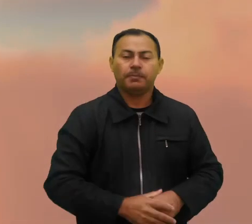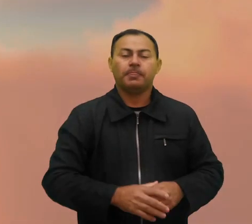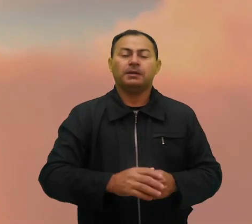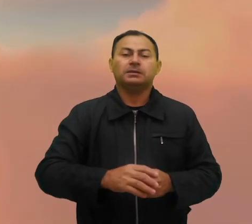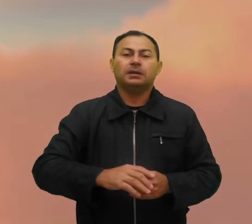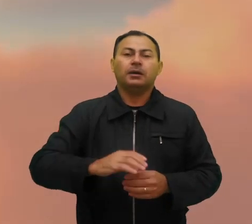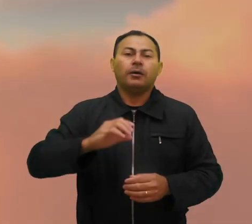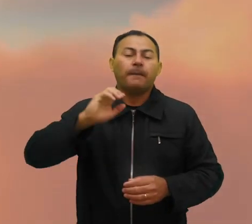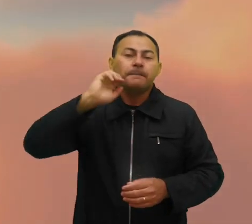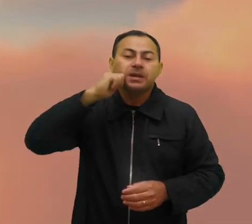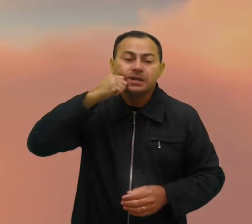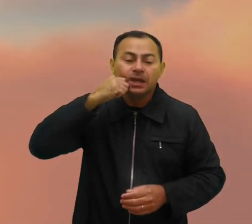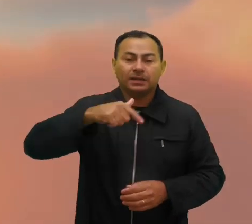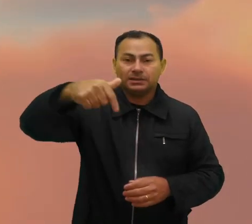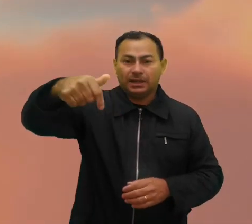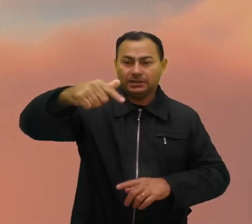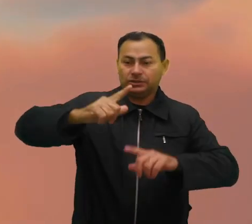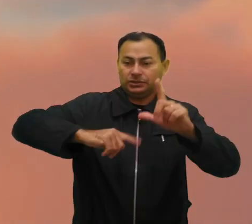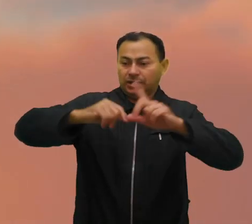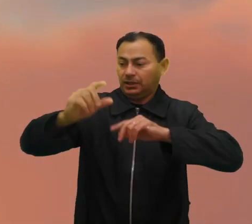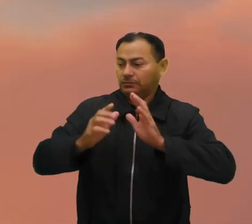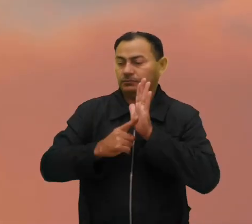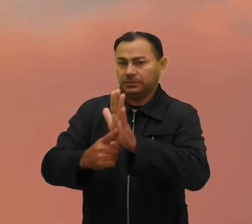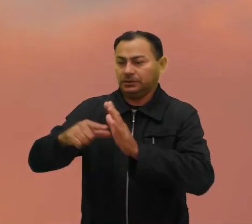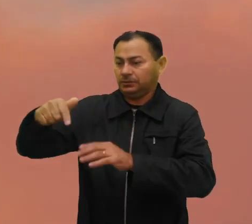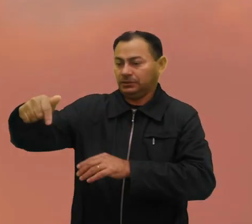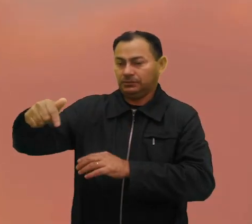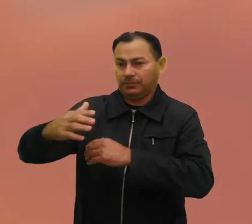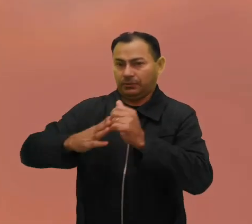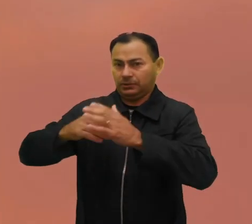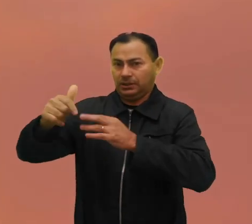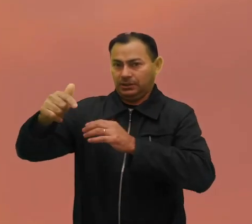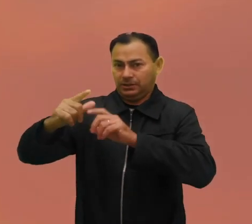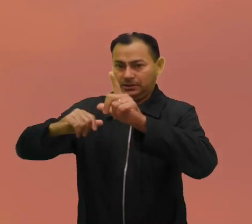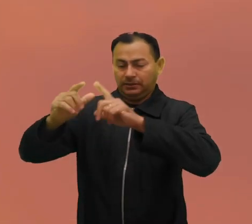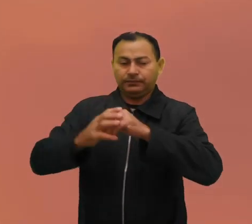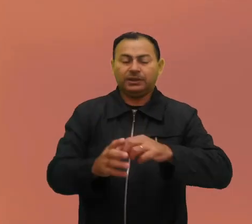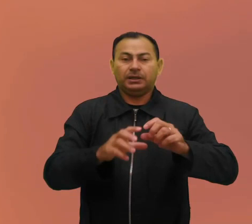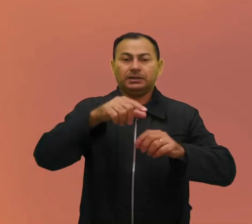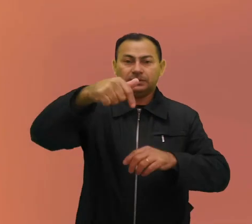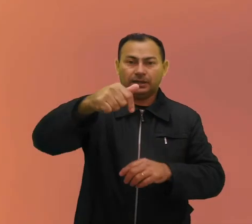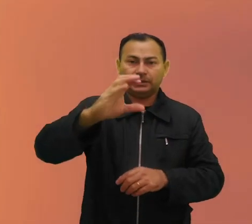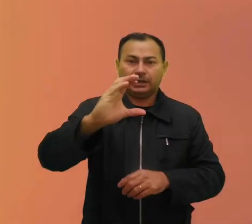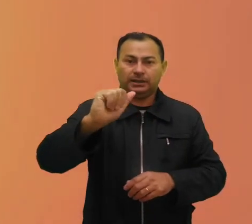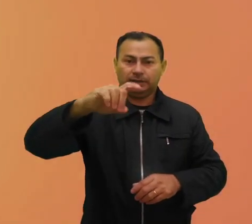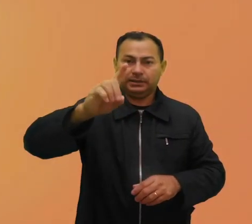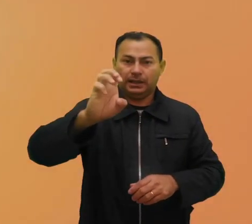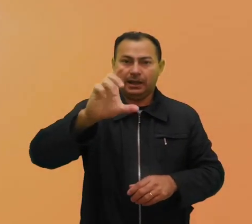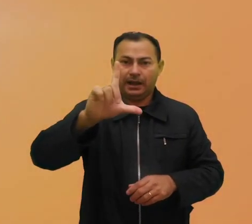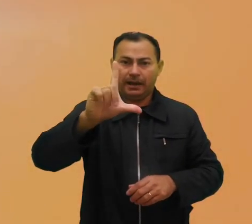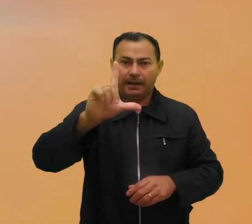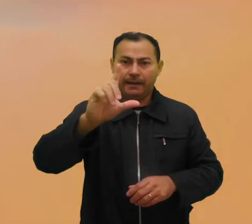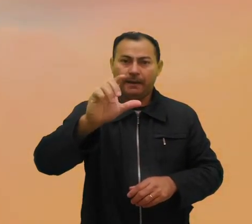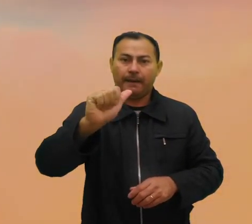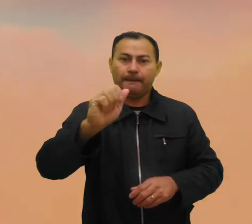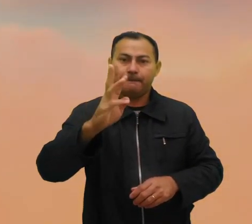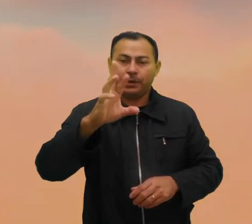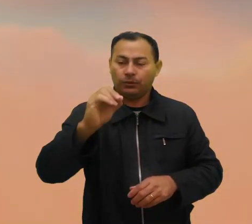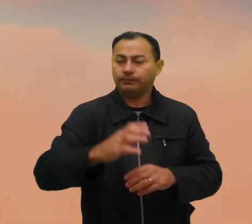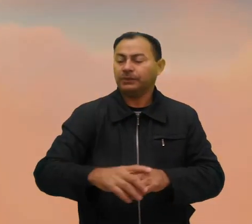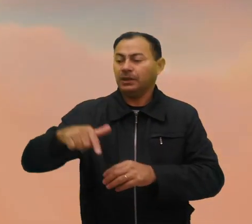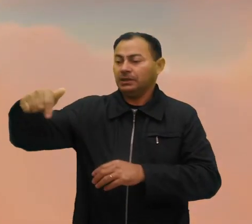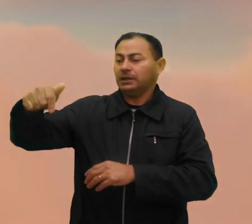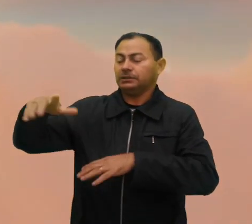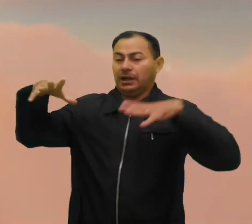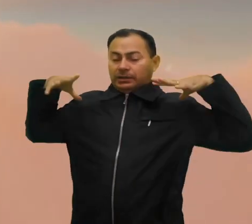ministério das 7 estrelas que você viu em minha mão direita e dos 7 candelabros. As 7 estrelas são os anjos das 7 igrejas e